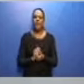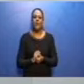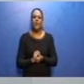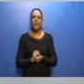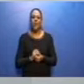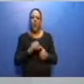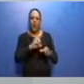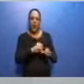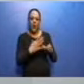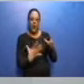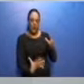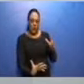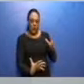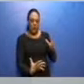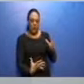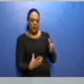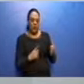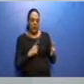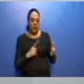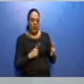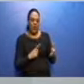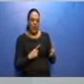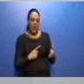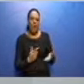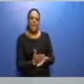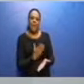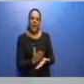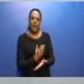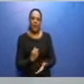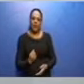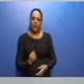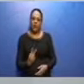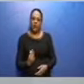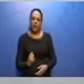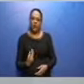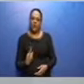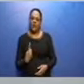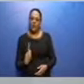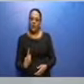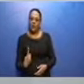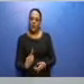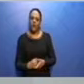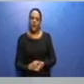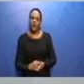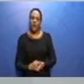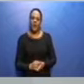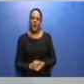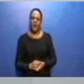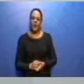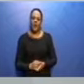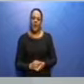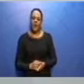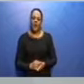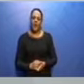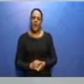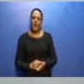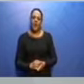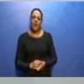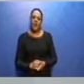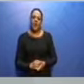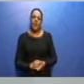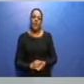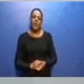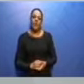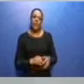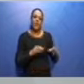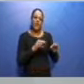hoje vocês encontram a partir da página 221. Nós vamos finalizar aí o assunto do relevo